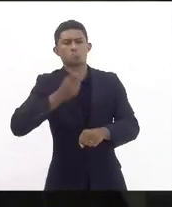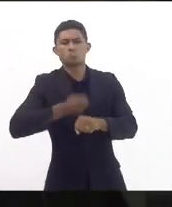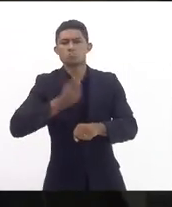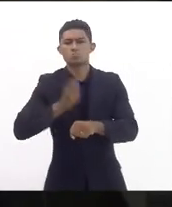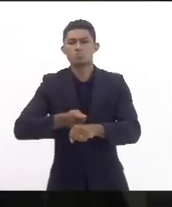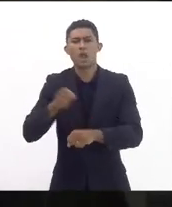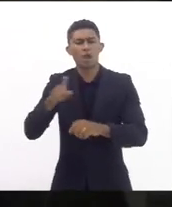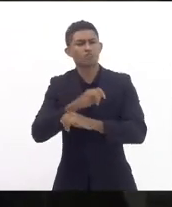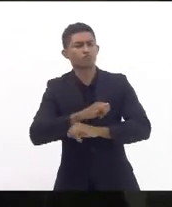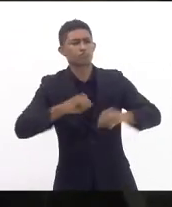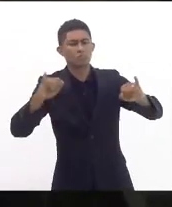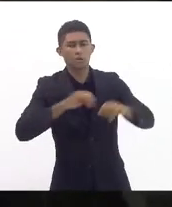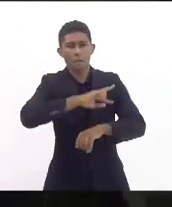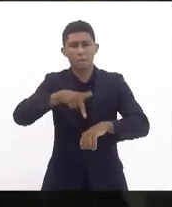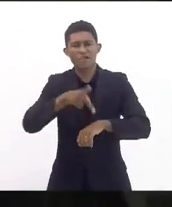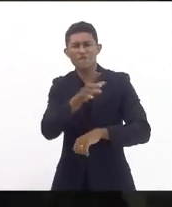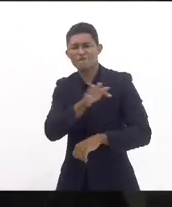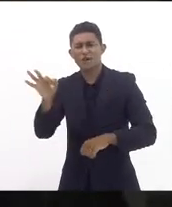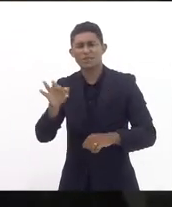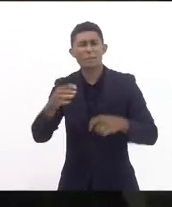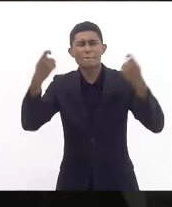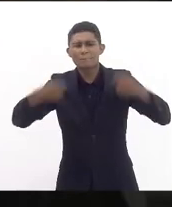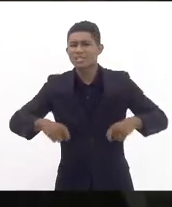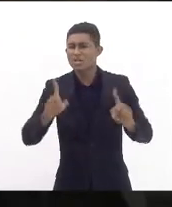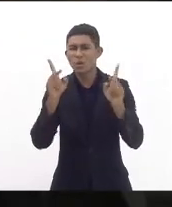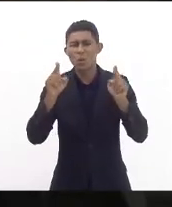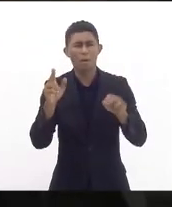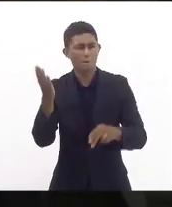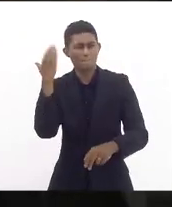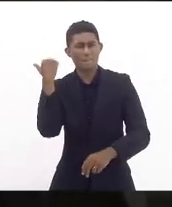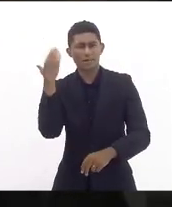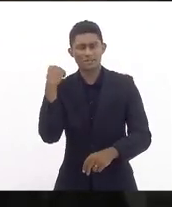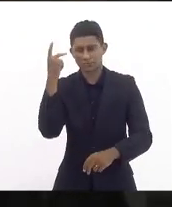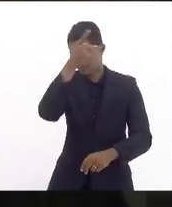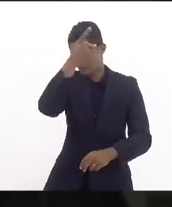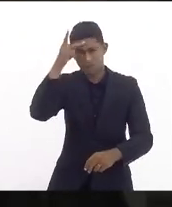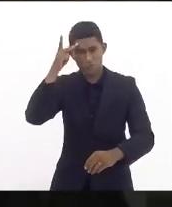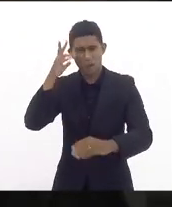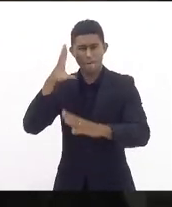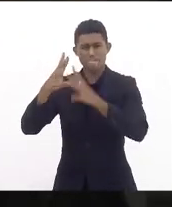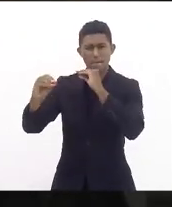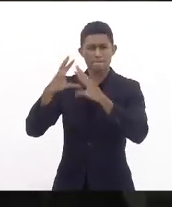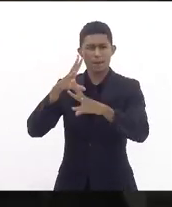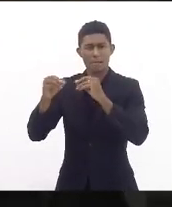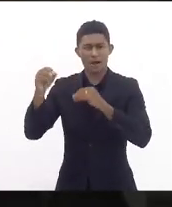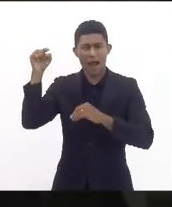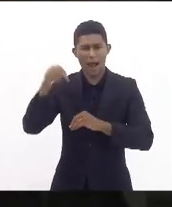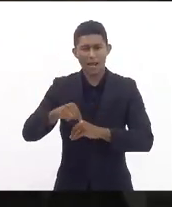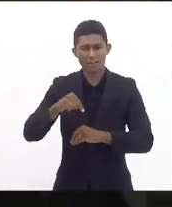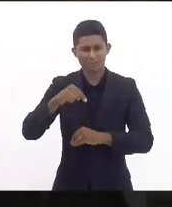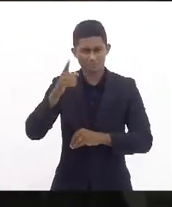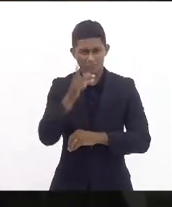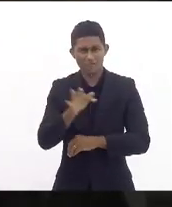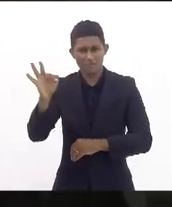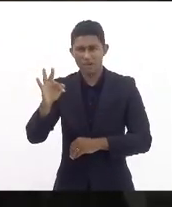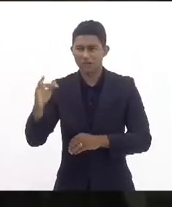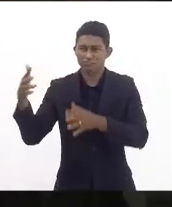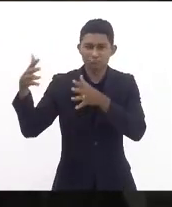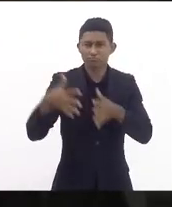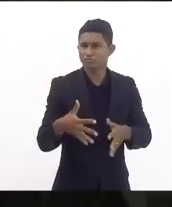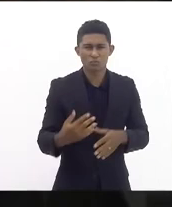que a França tem que voltar o passado que não pode receber Imigrante o filho tudo isso que a senhora já conhece